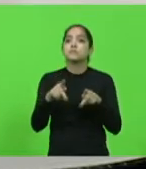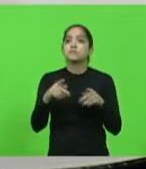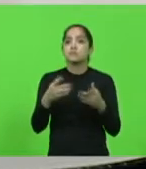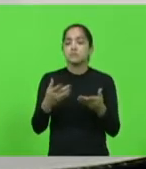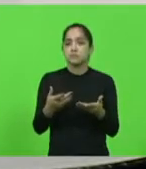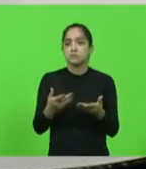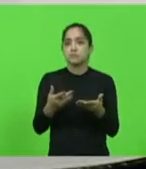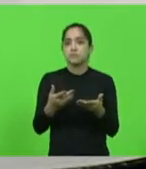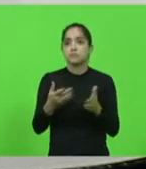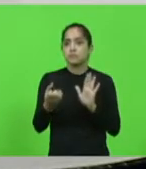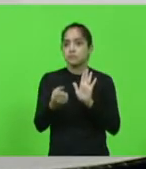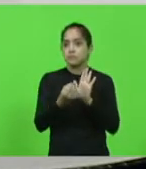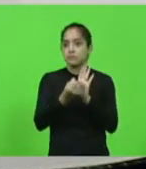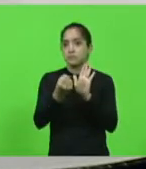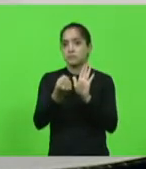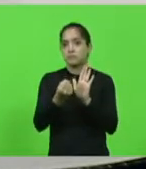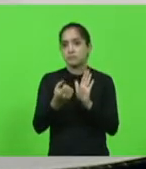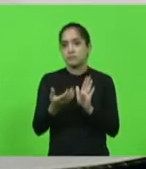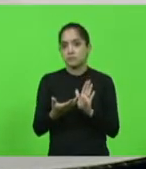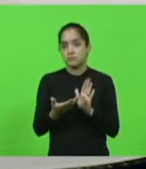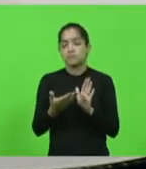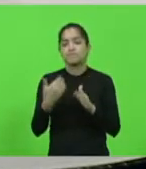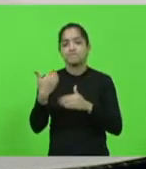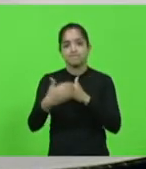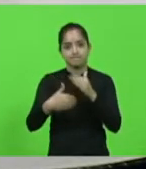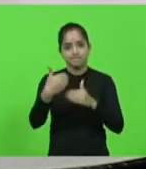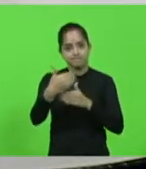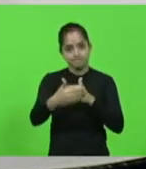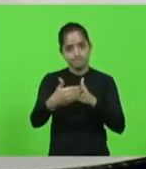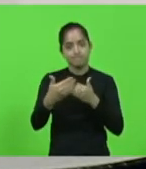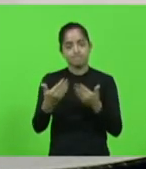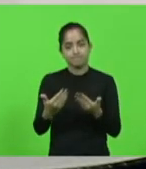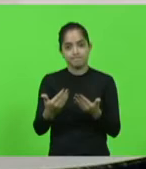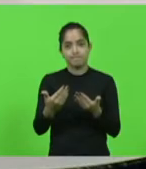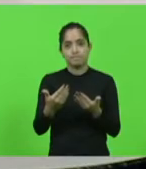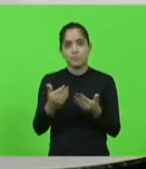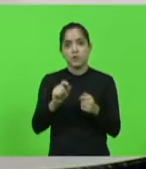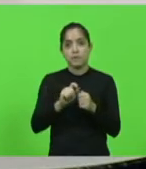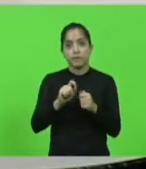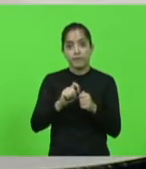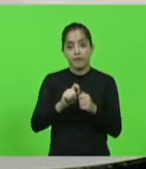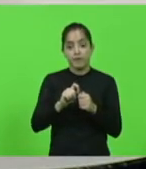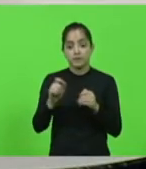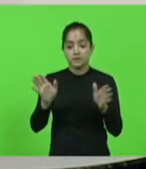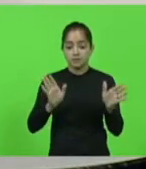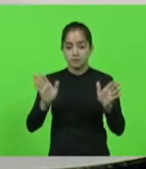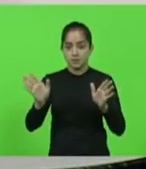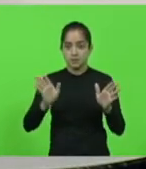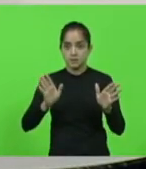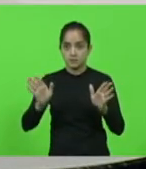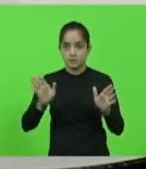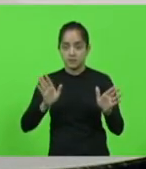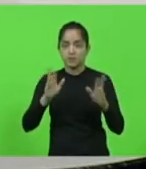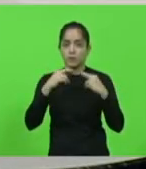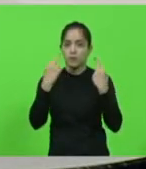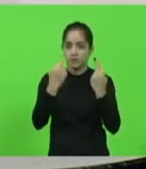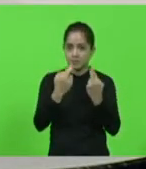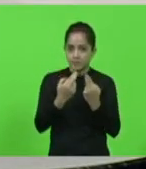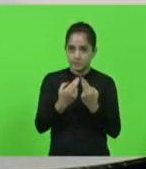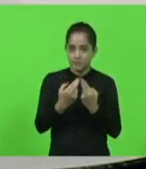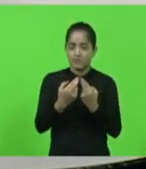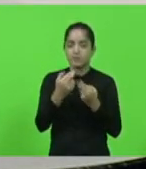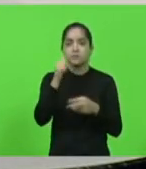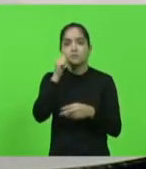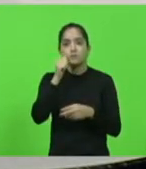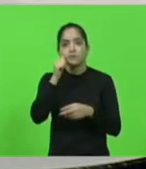faço esse registro, então, de passos importantes que o Parlamento deu nesse período com a reunião das mulheres